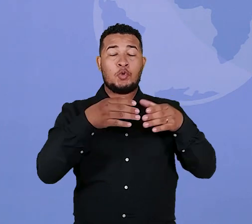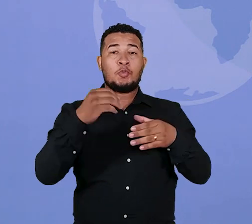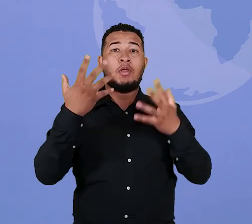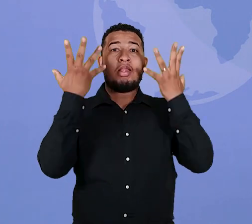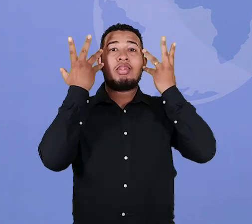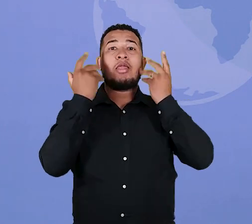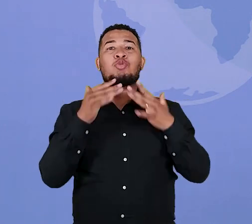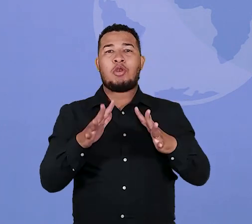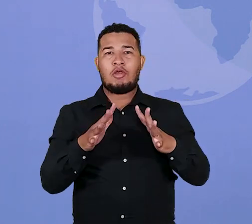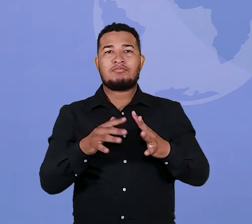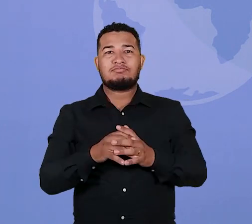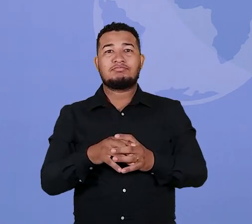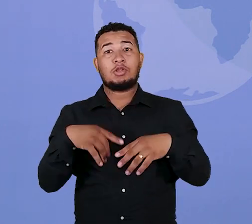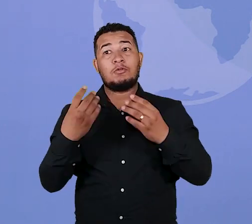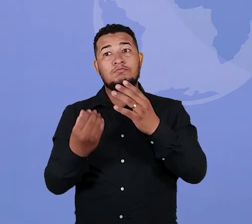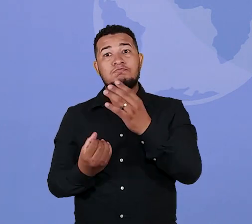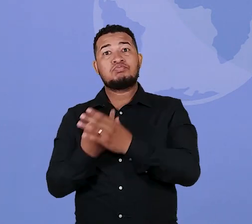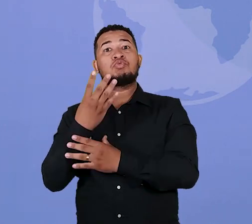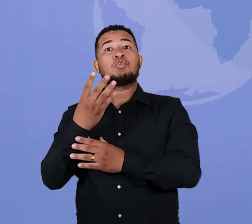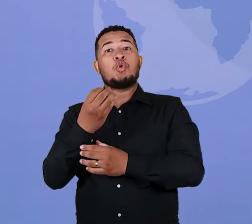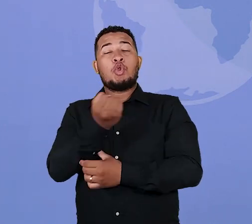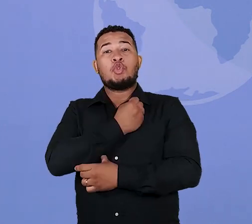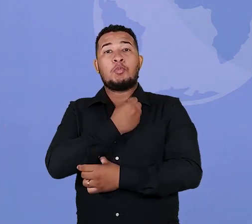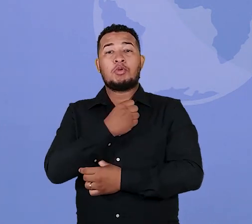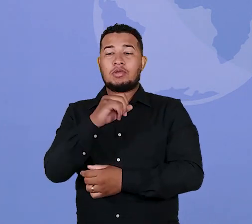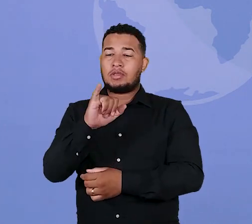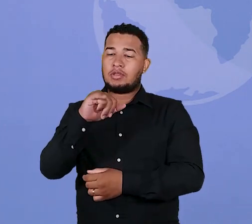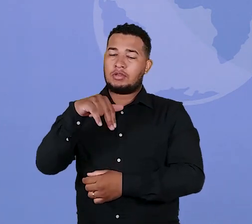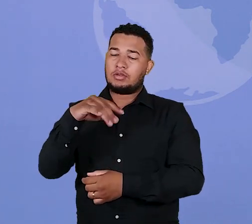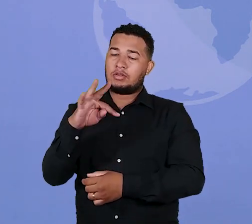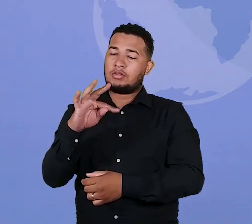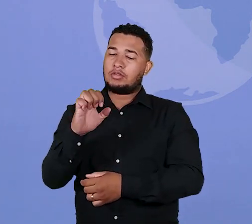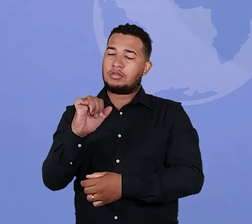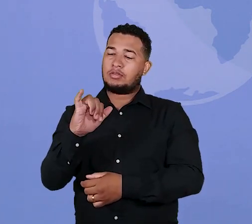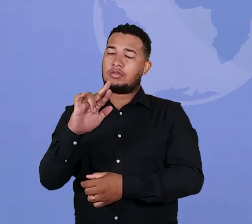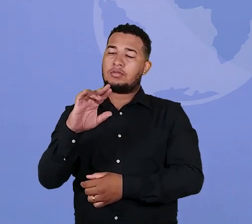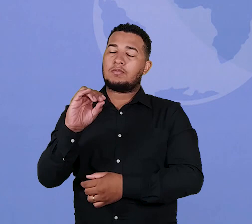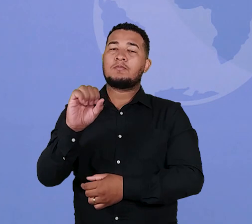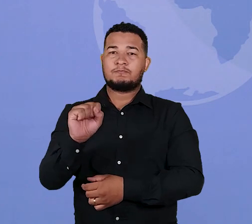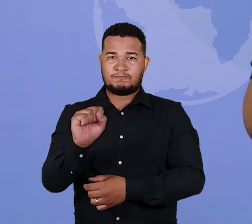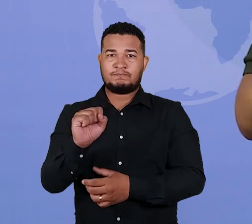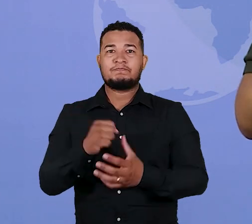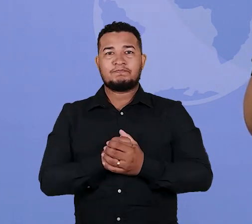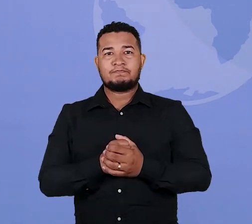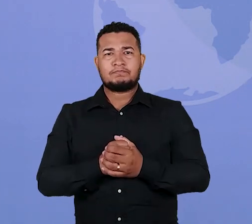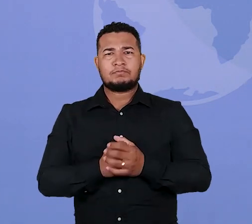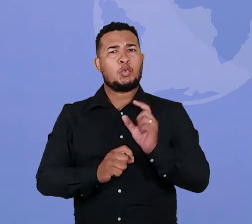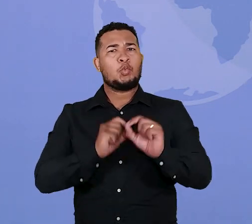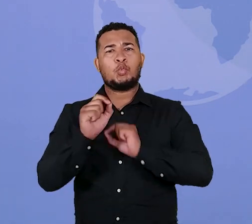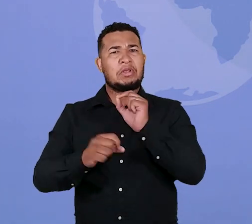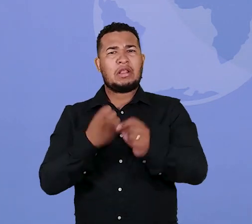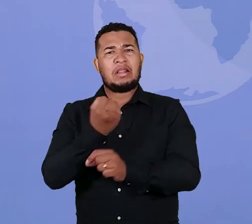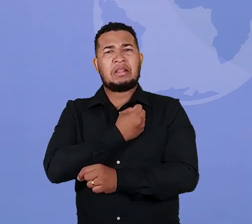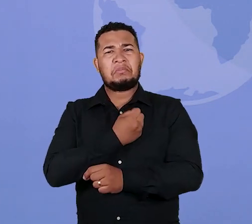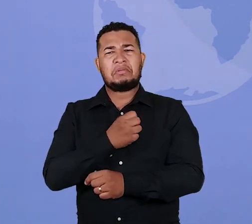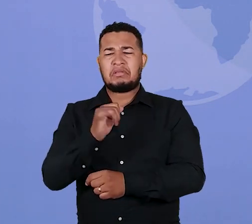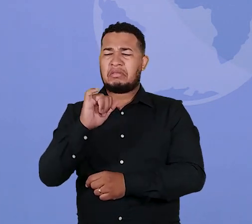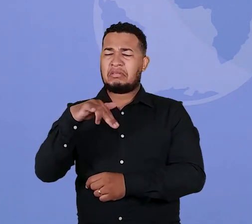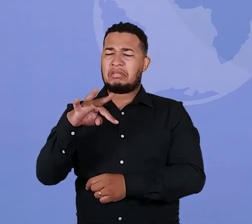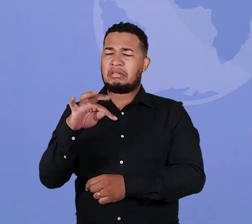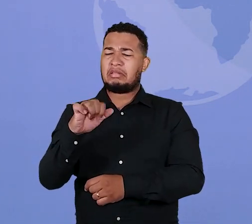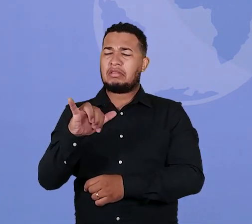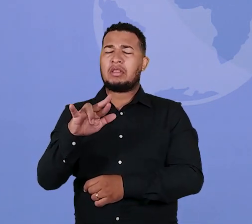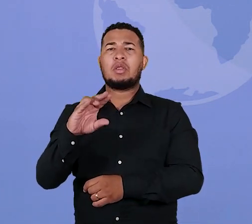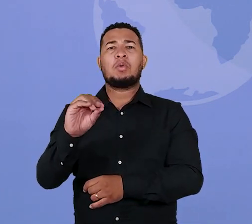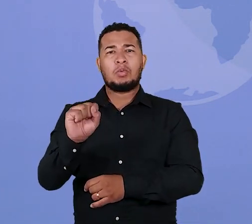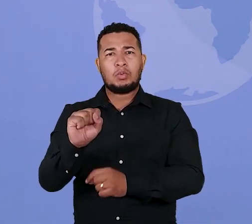naturais. Criou-se, então, os números inteiros. Para, então. O que são números inteiros? São